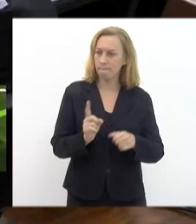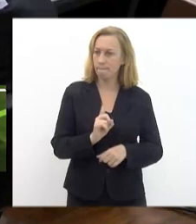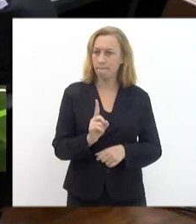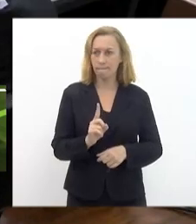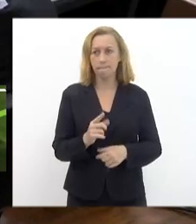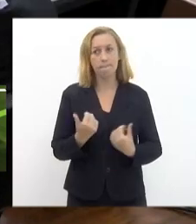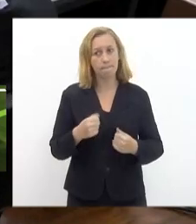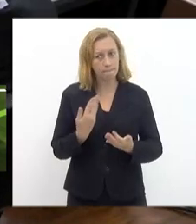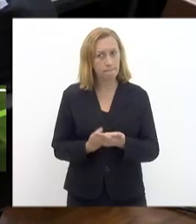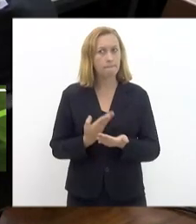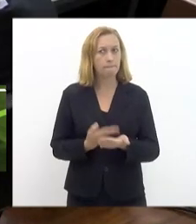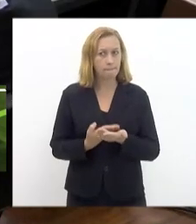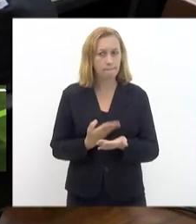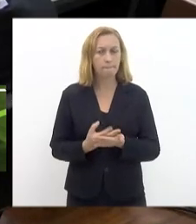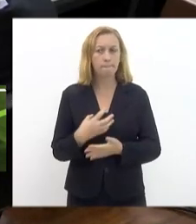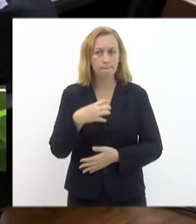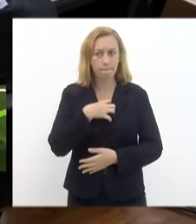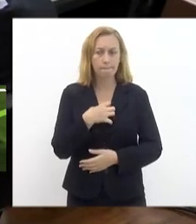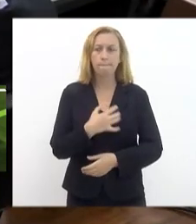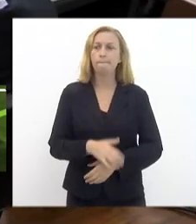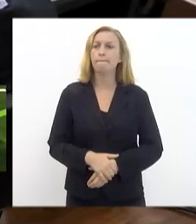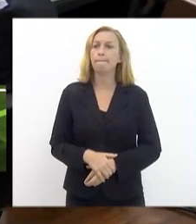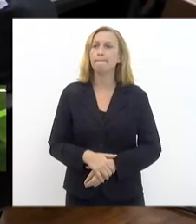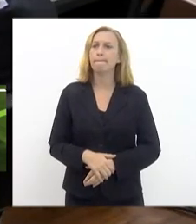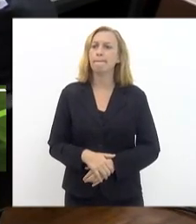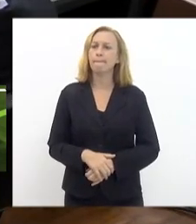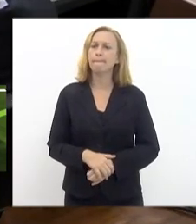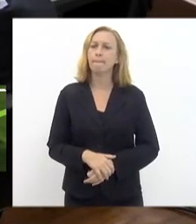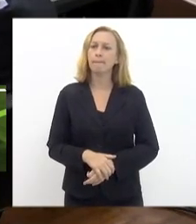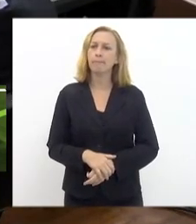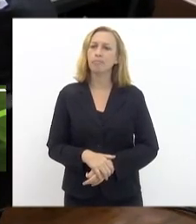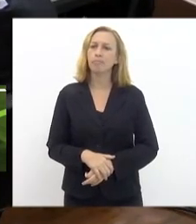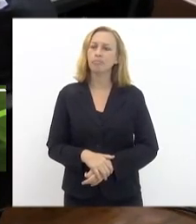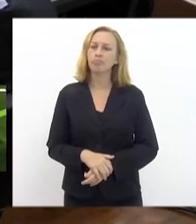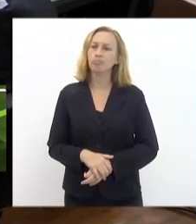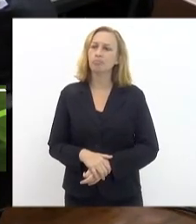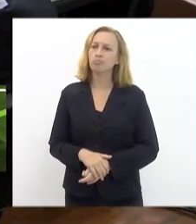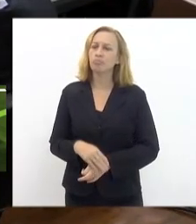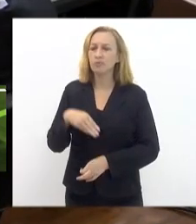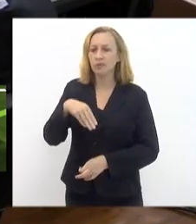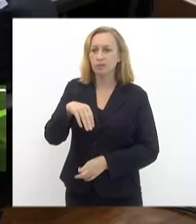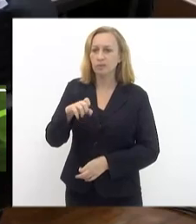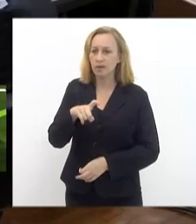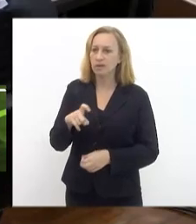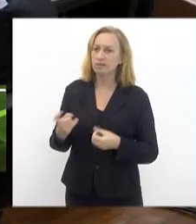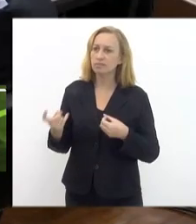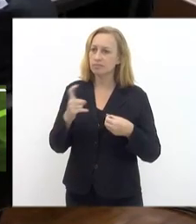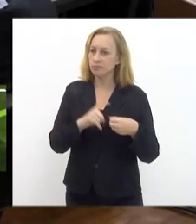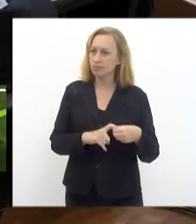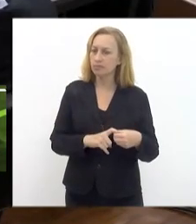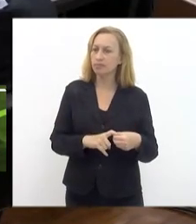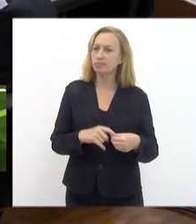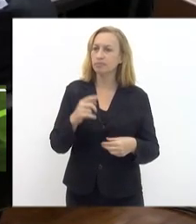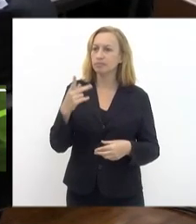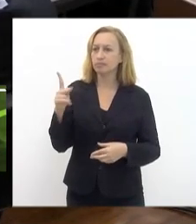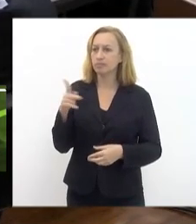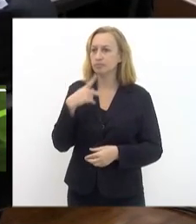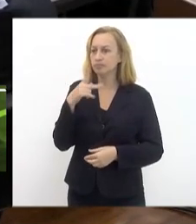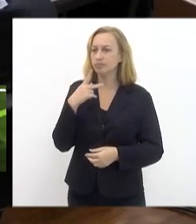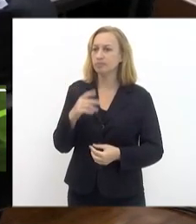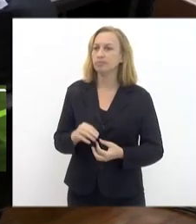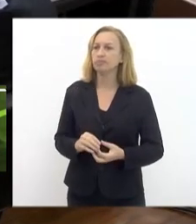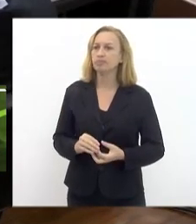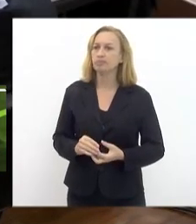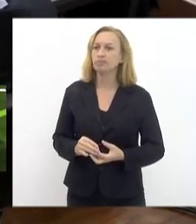então é É nesse sentido que a Márcia retornar a palavra